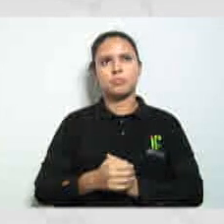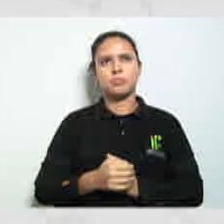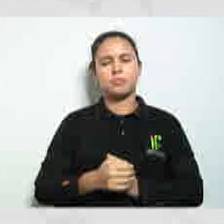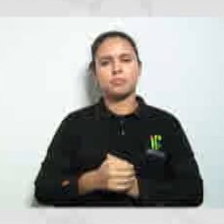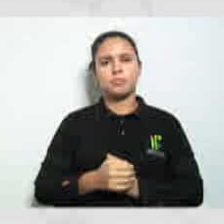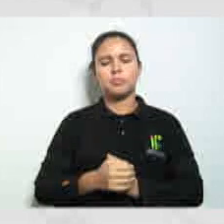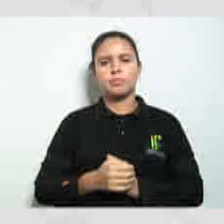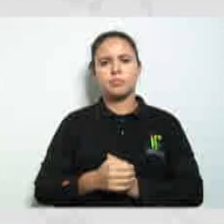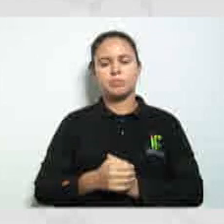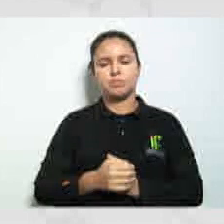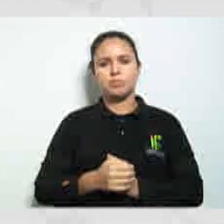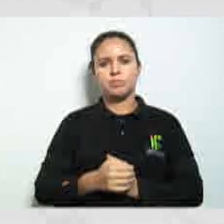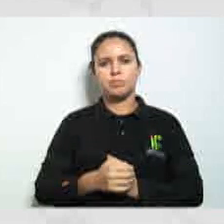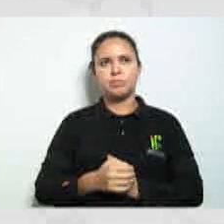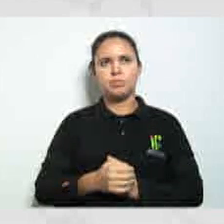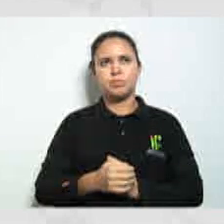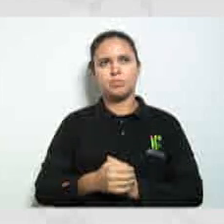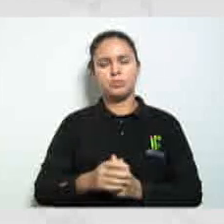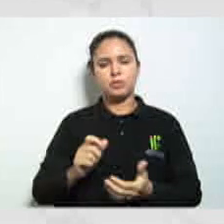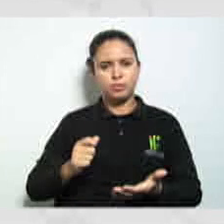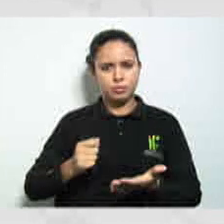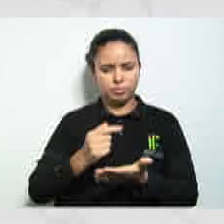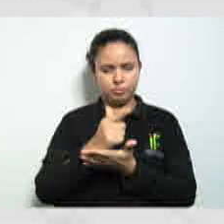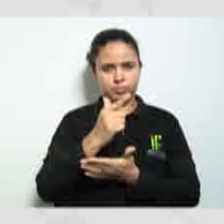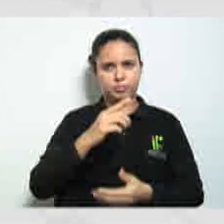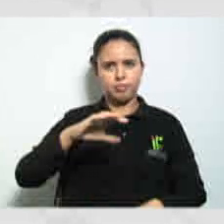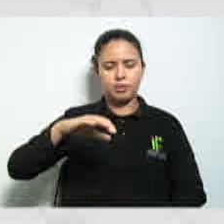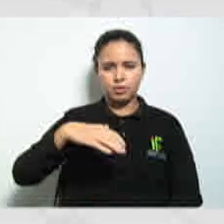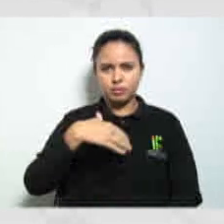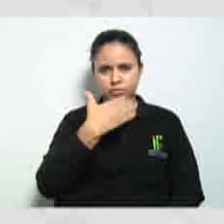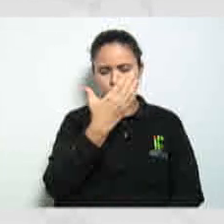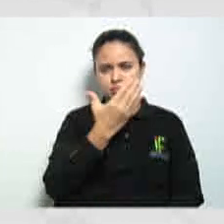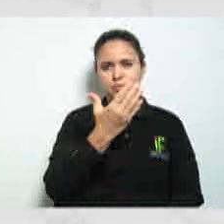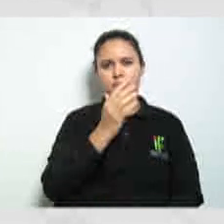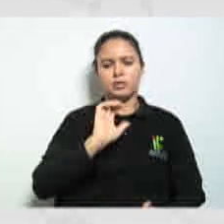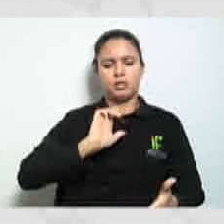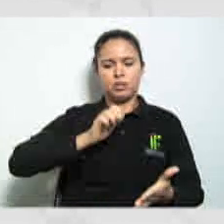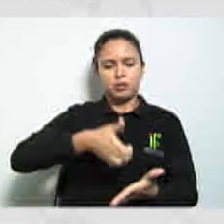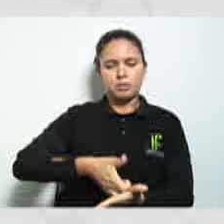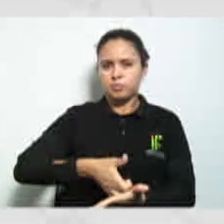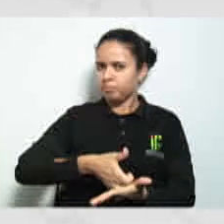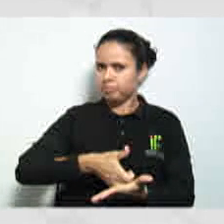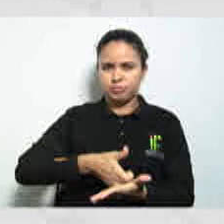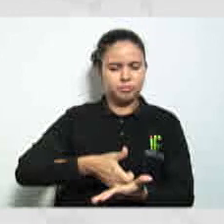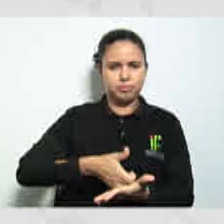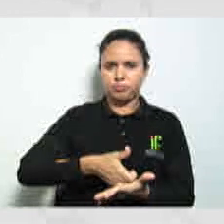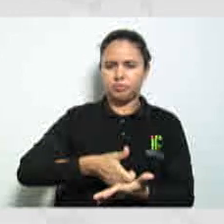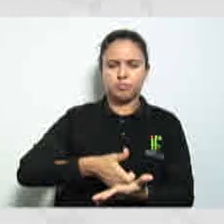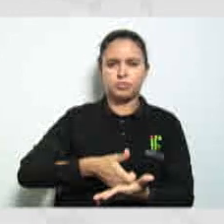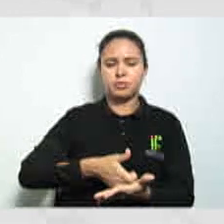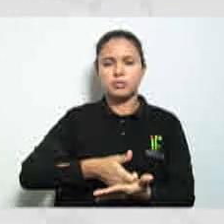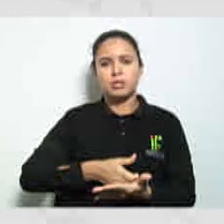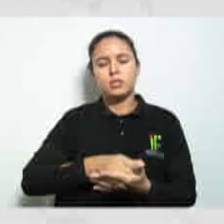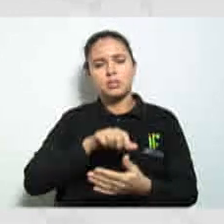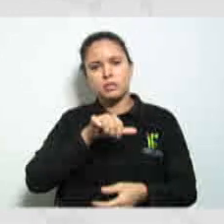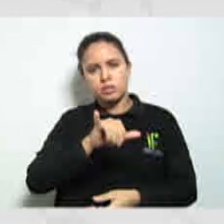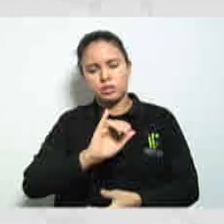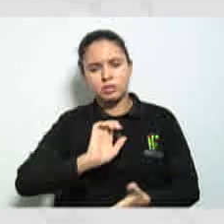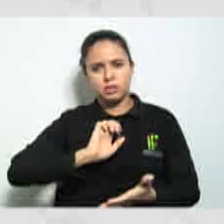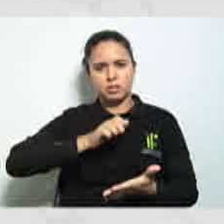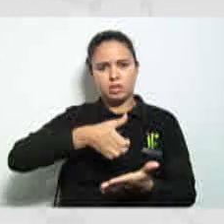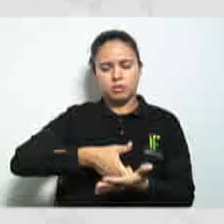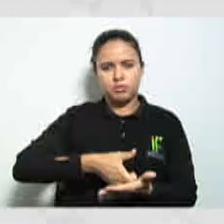comprou essa polpa de fruta, mas não foi pagamento à vista. Quando é à vista, o dinheiro